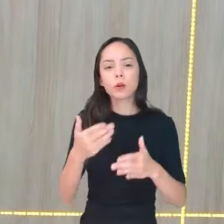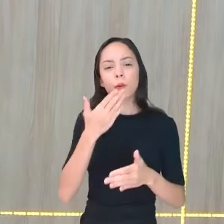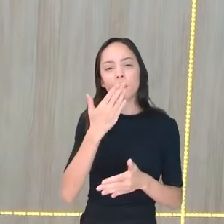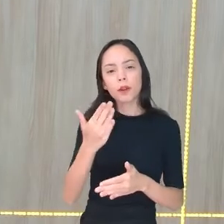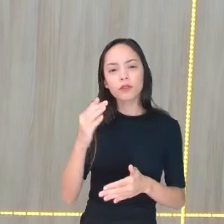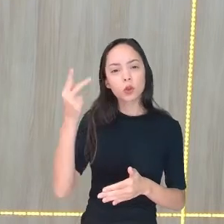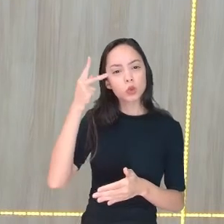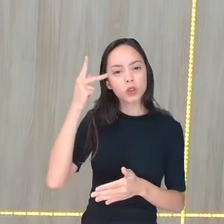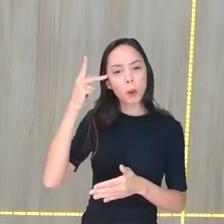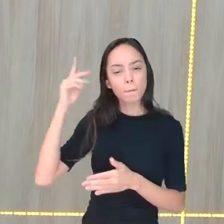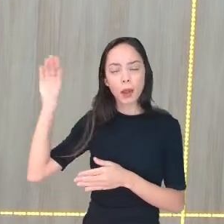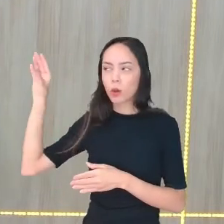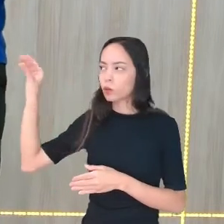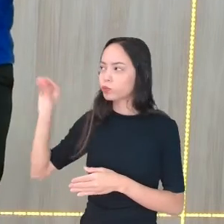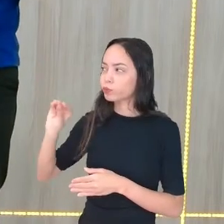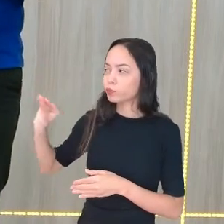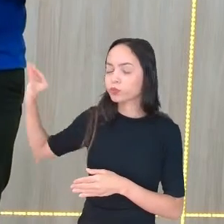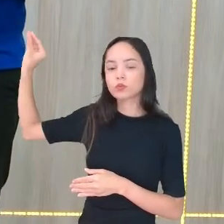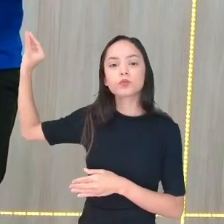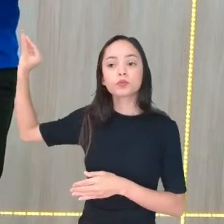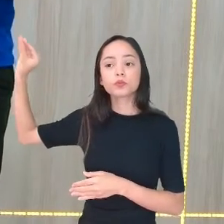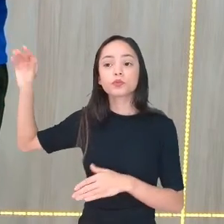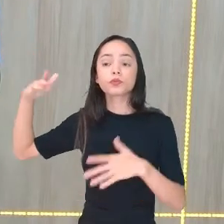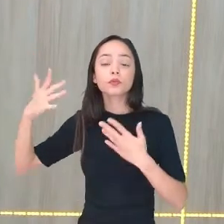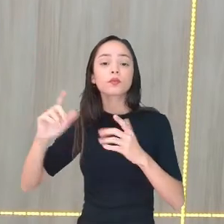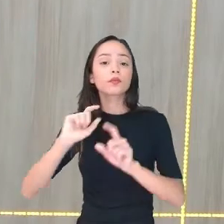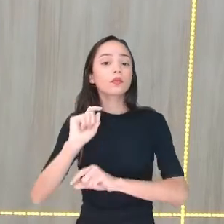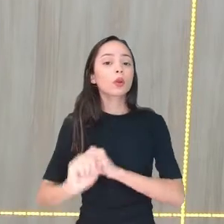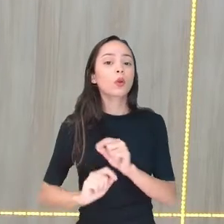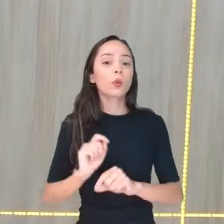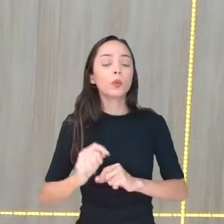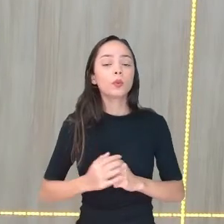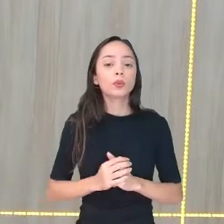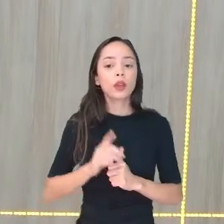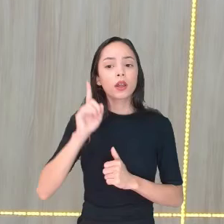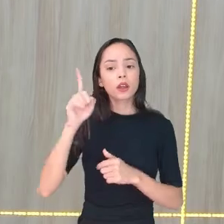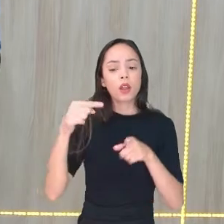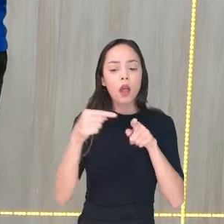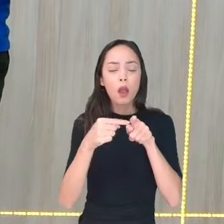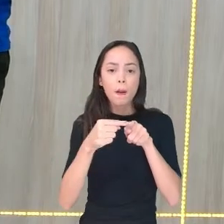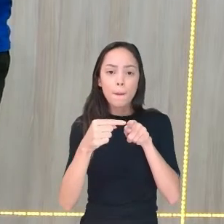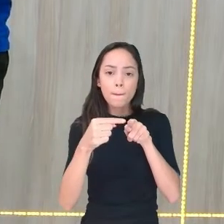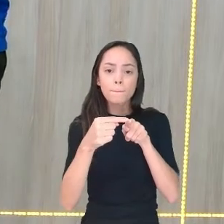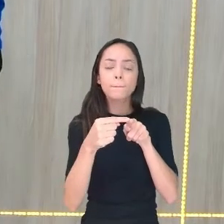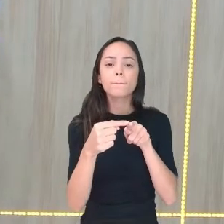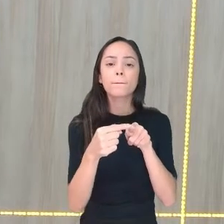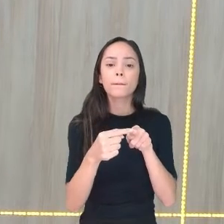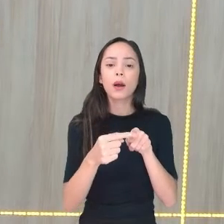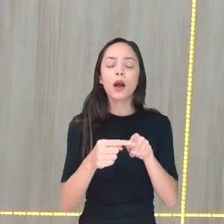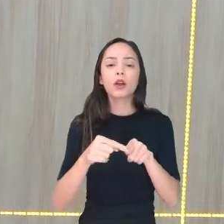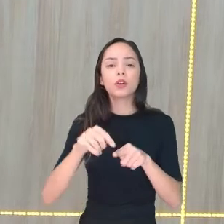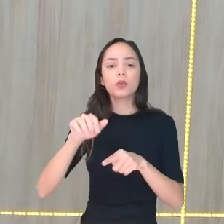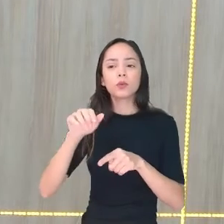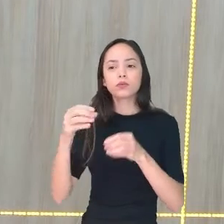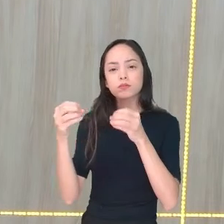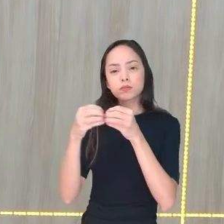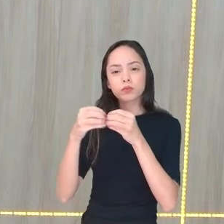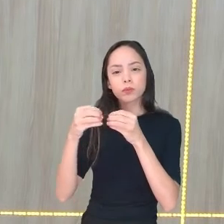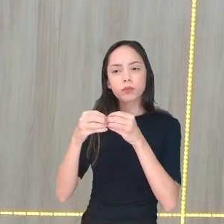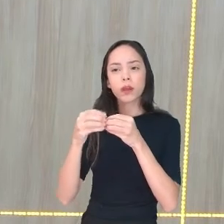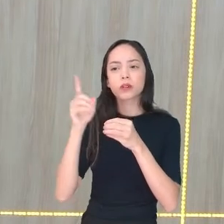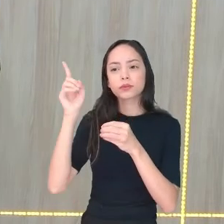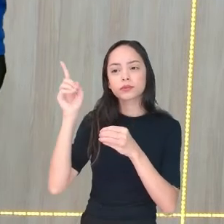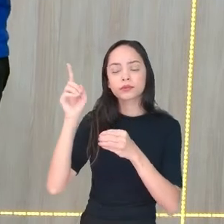São Paulo. E aí, de São Paulo, eu trouxe justamente do bairro onde está localizada a Avenida Paulista, que é o bairro da